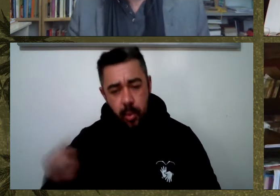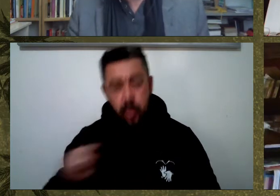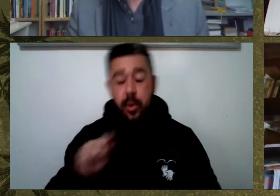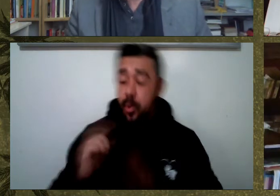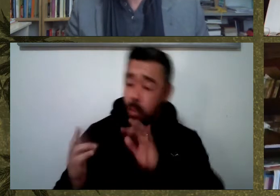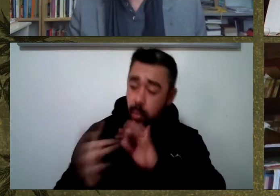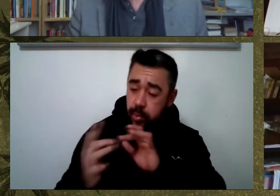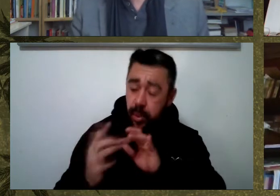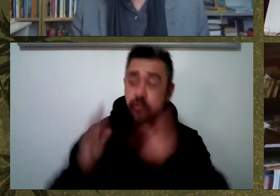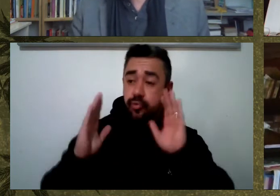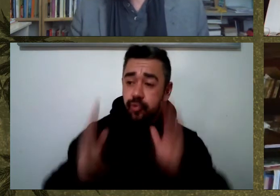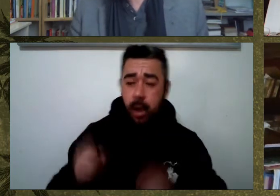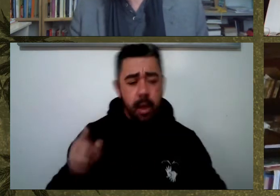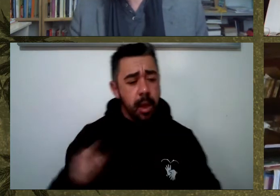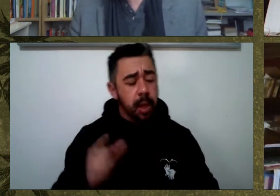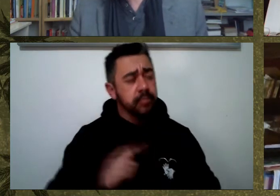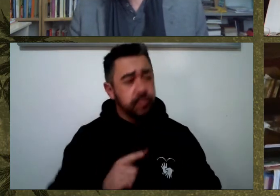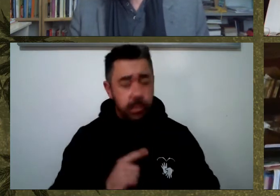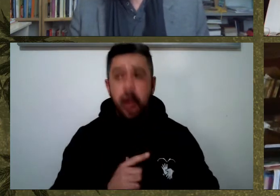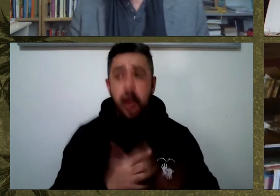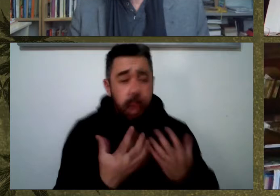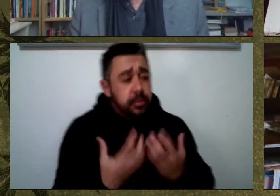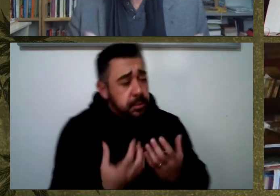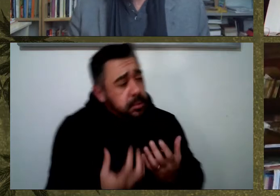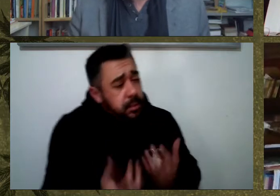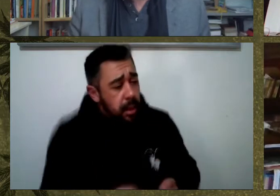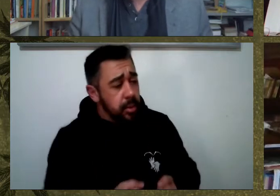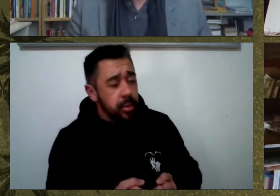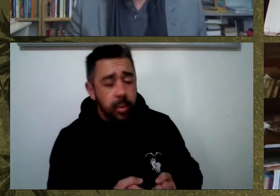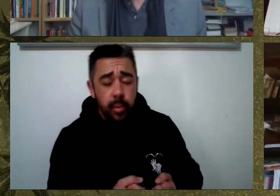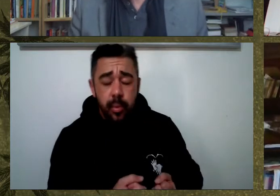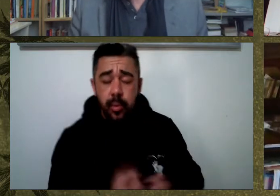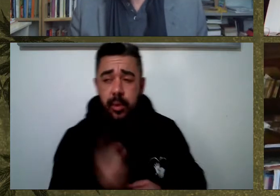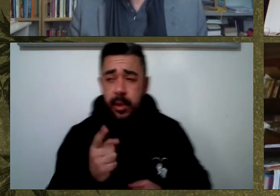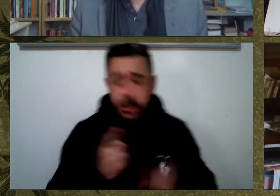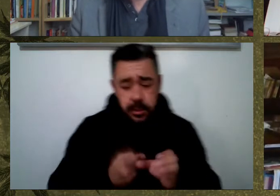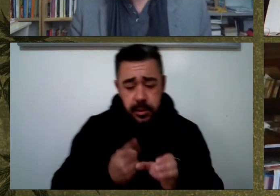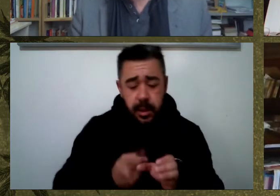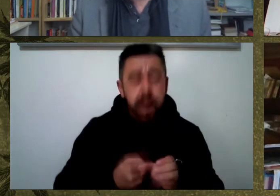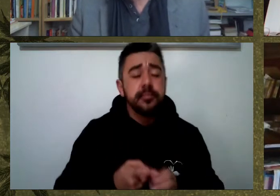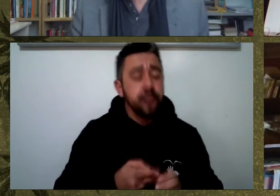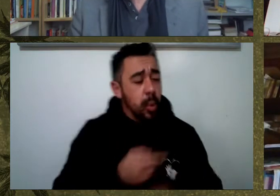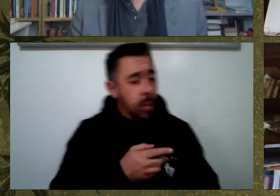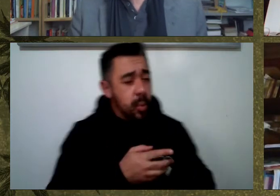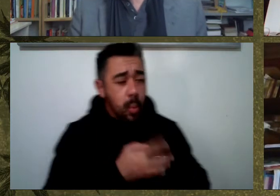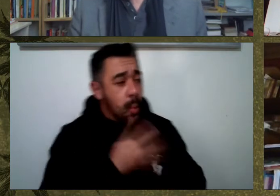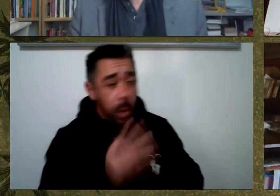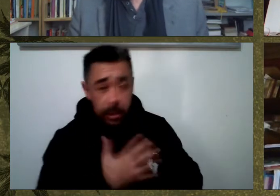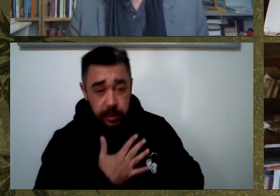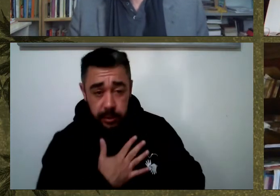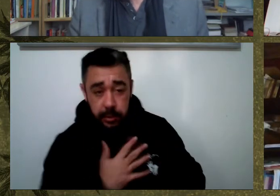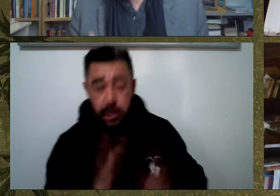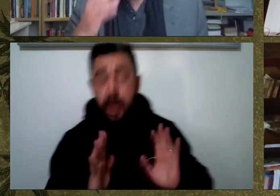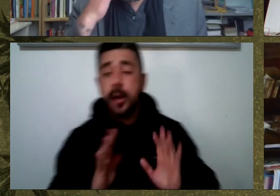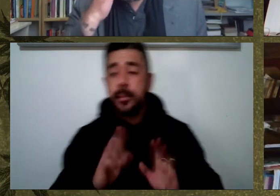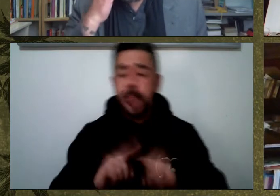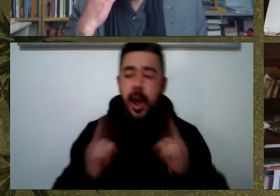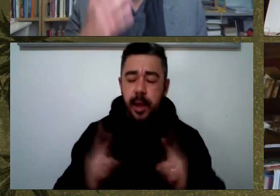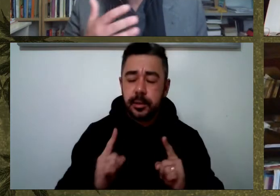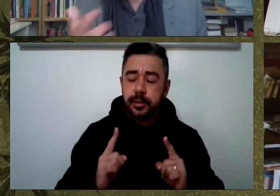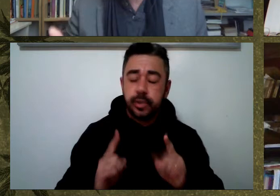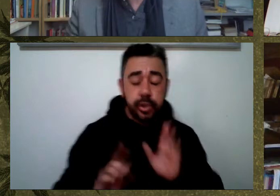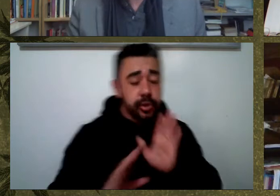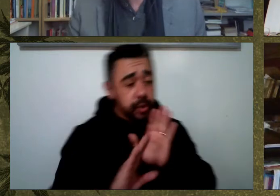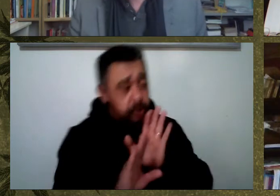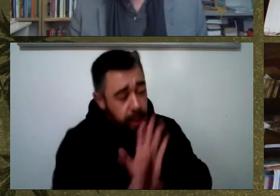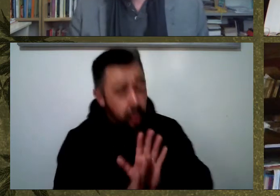muito gentilmente nos recebeu em Lisboa, não nos conhecia, não tínhamos nenhuma carta de referência, ele nos recebeu, ficamos